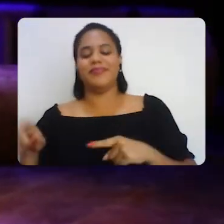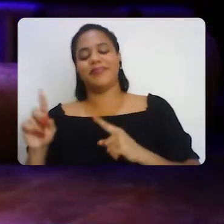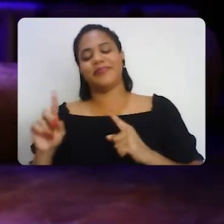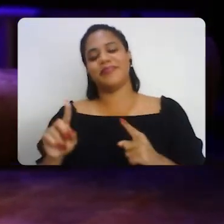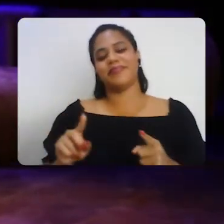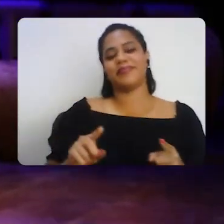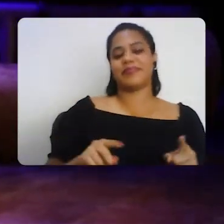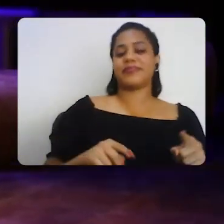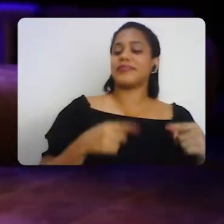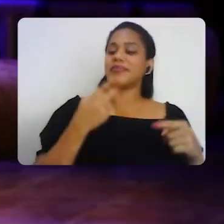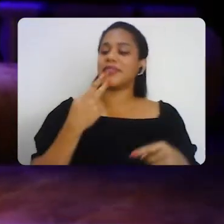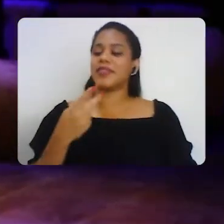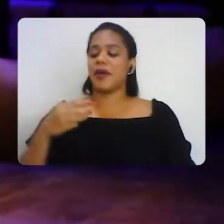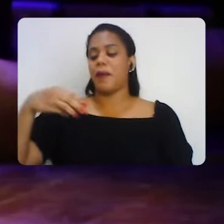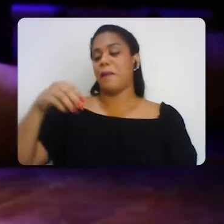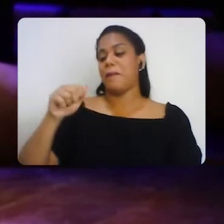Miragem,